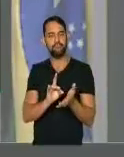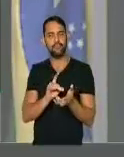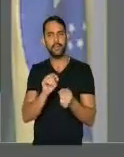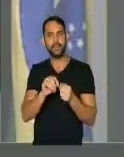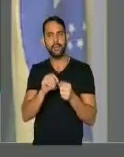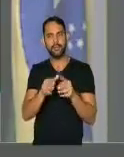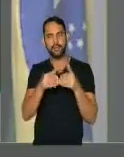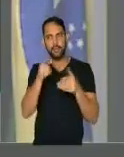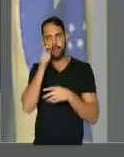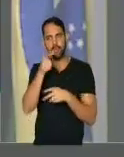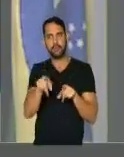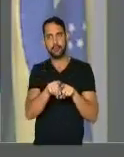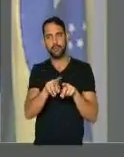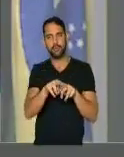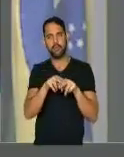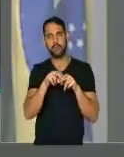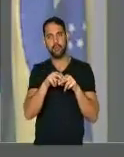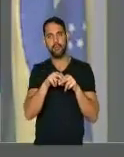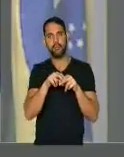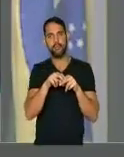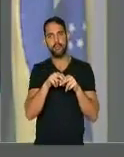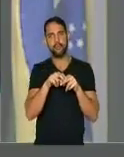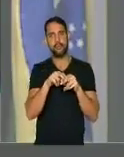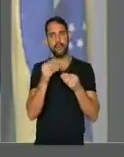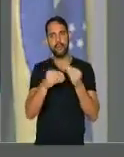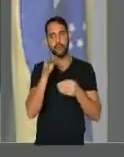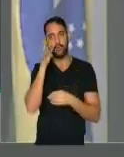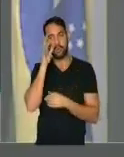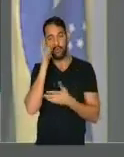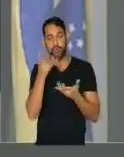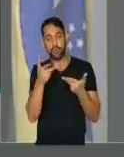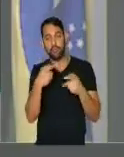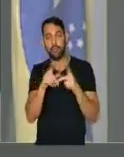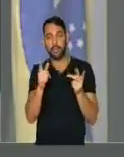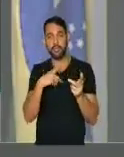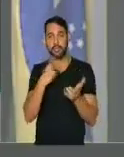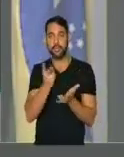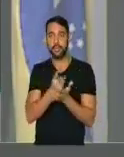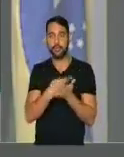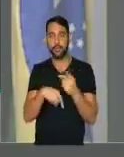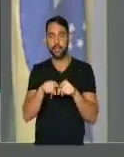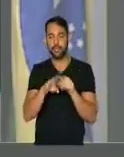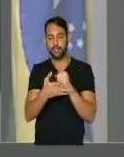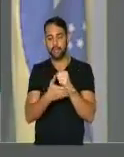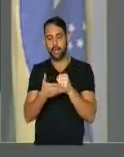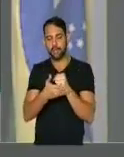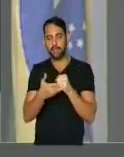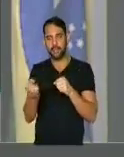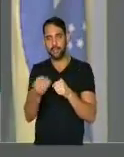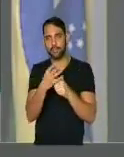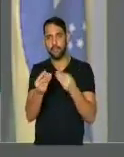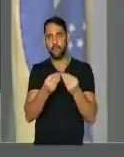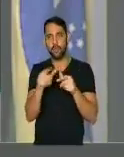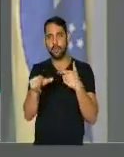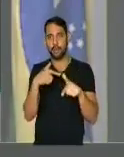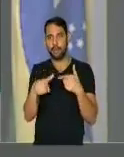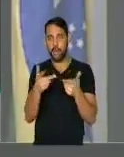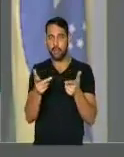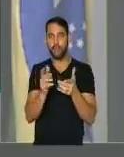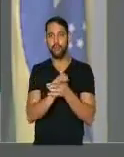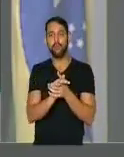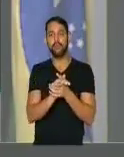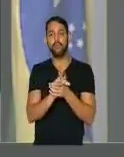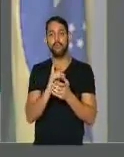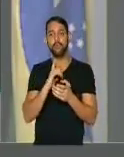aqui chamo a atenção também para um caso curioso, mas que serve também de base para essas novas plataformas.